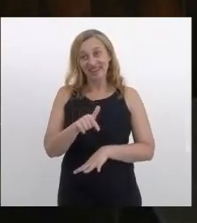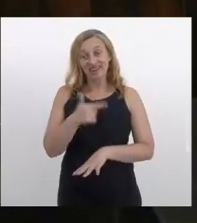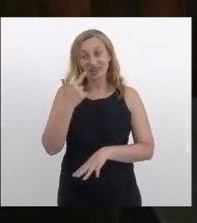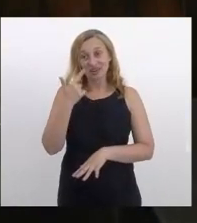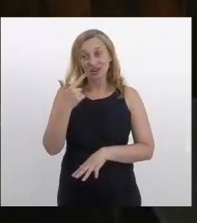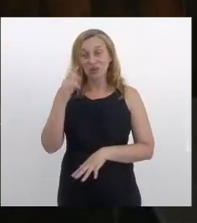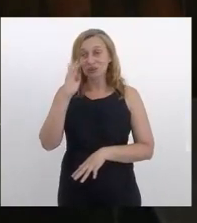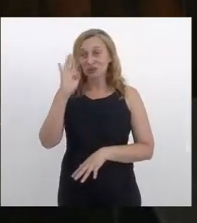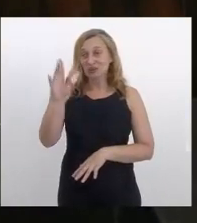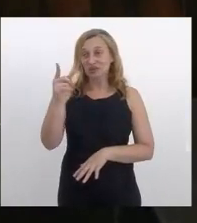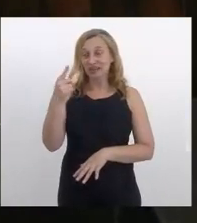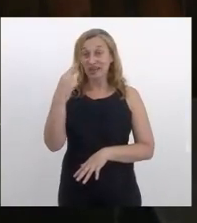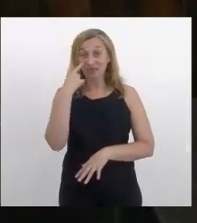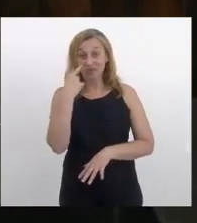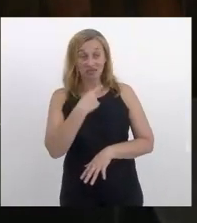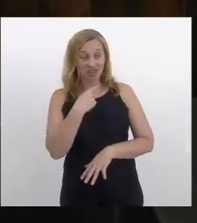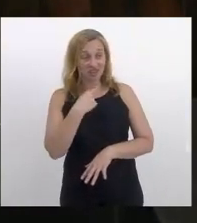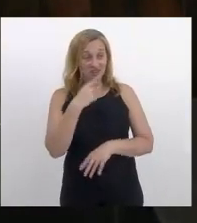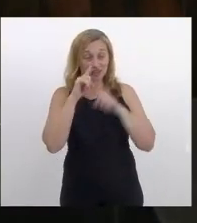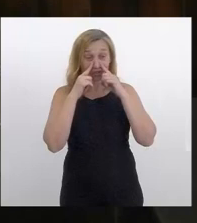sempre foi me ver chorar.